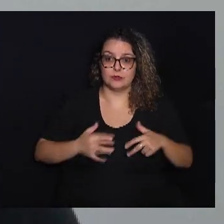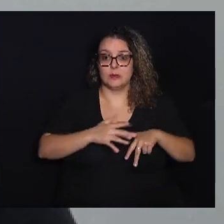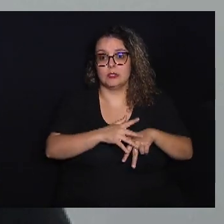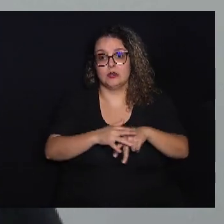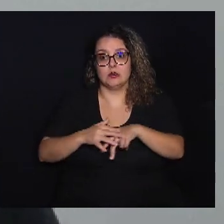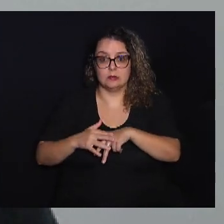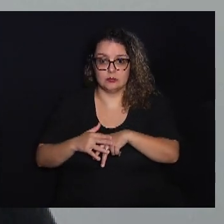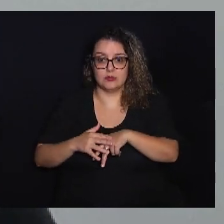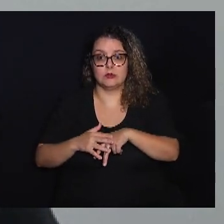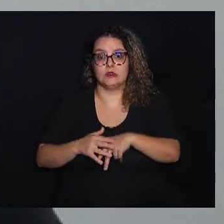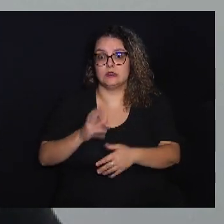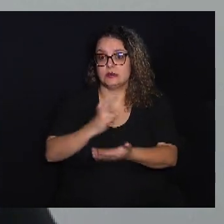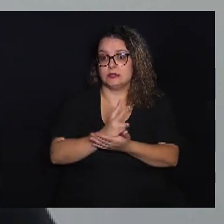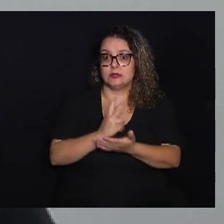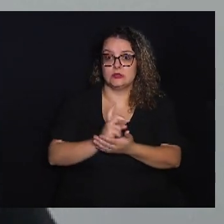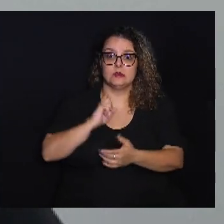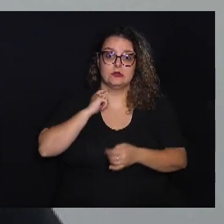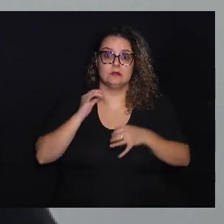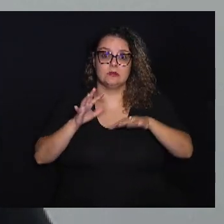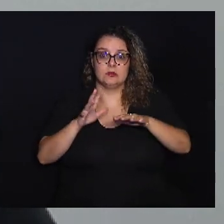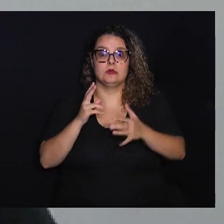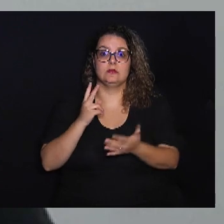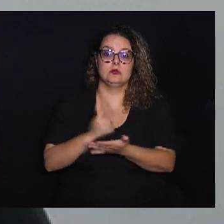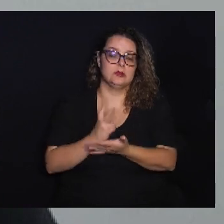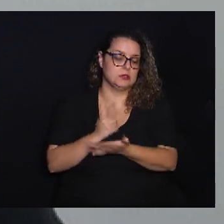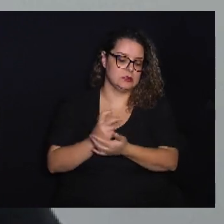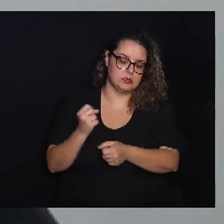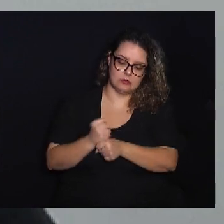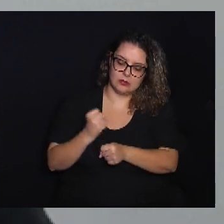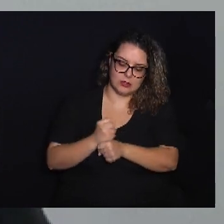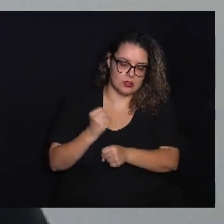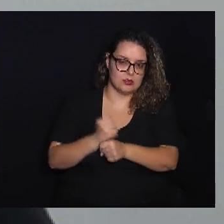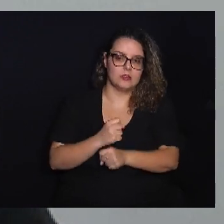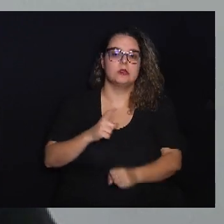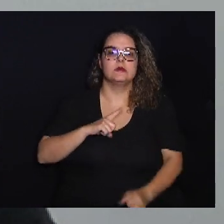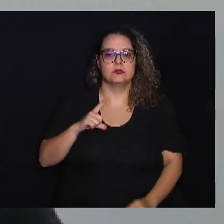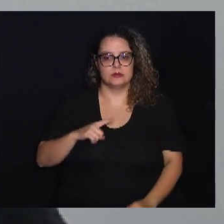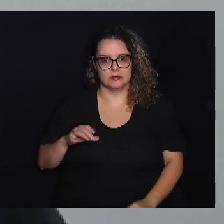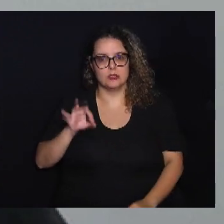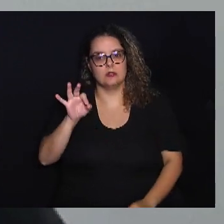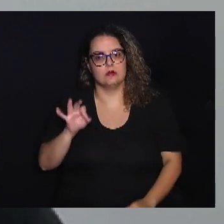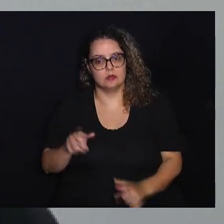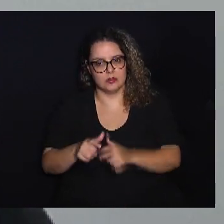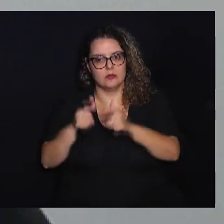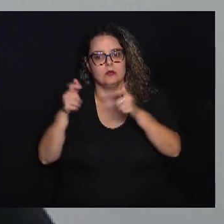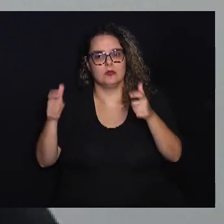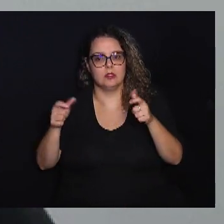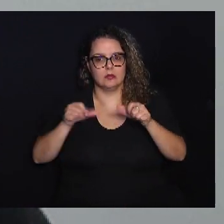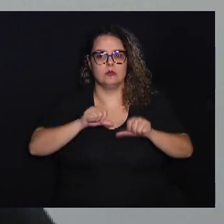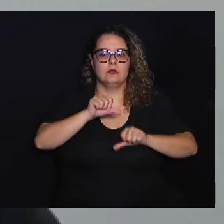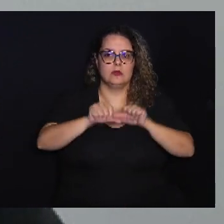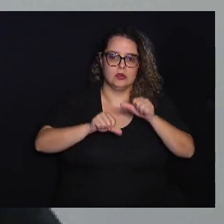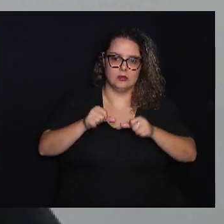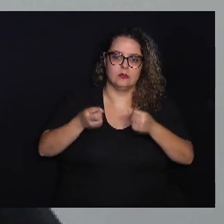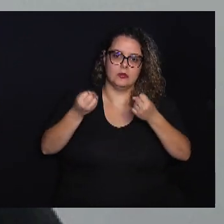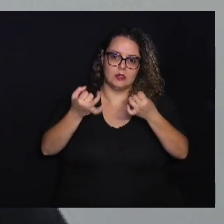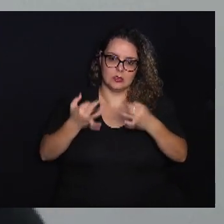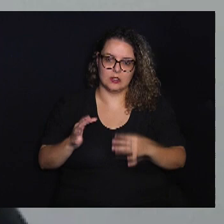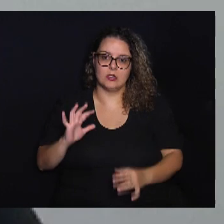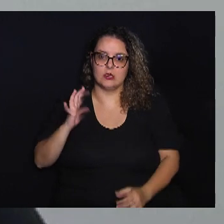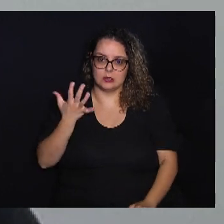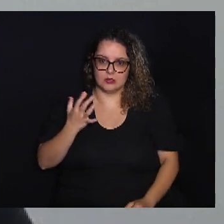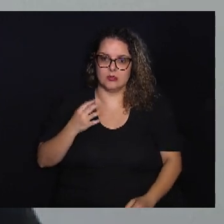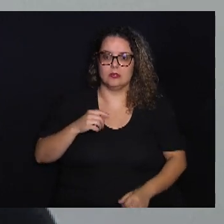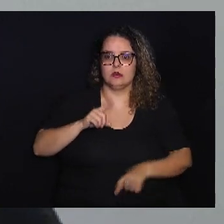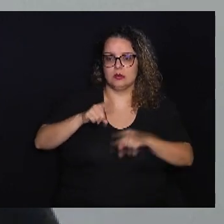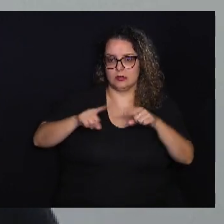expliquei que acontece, né? Dessa alteração genética na célula. Tudo que a gente inala, o corpo, eu sempre falo isso para os pacientes, o corpo tem que lidar de